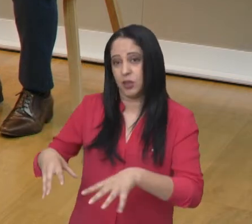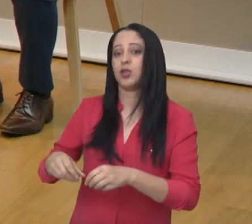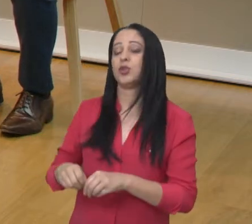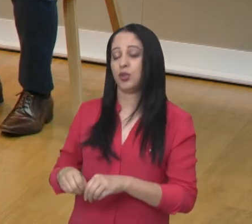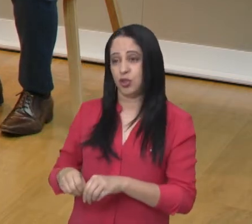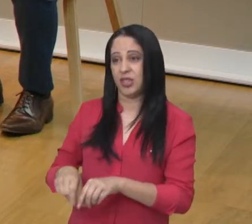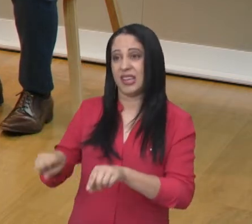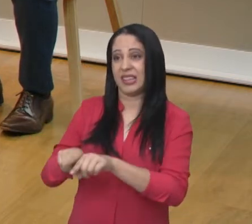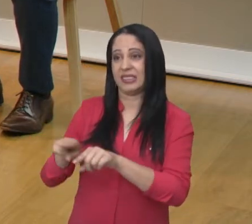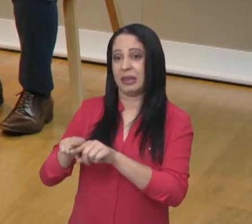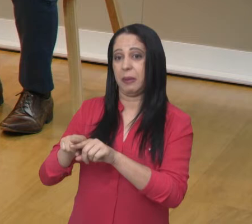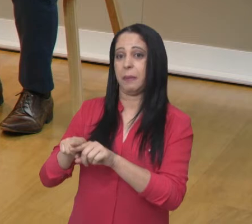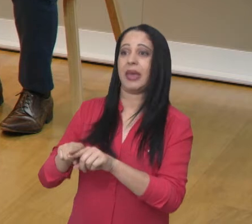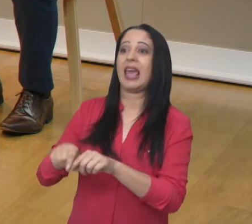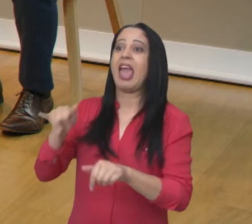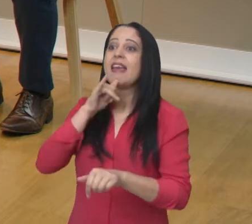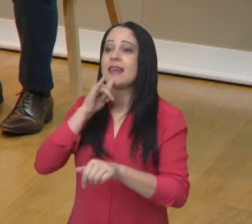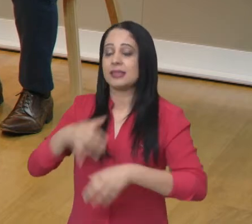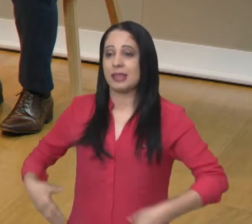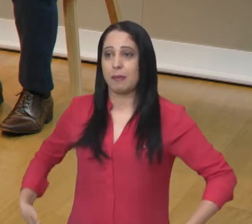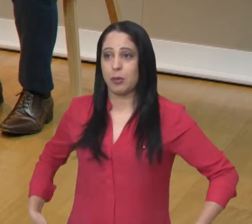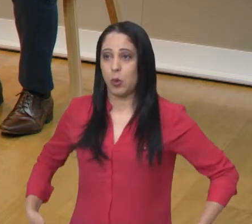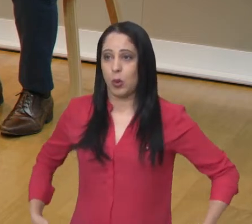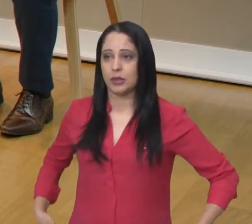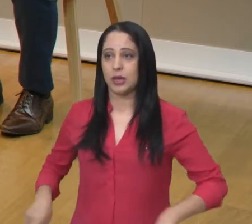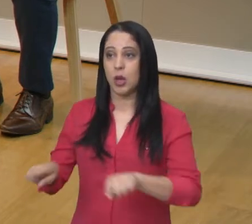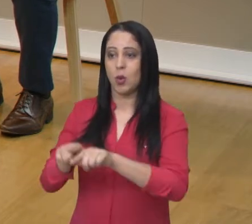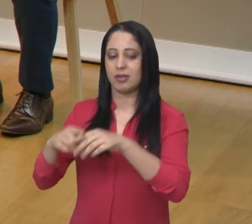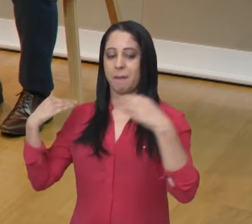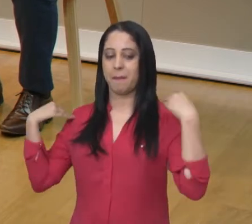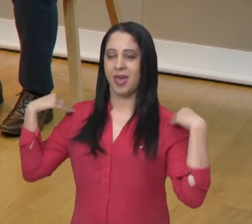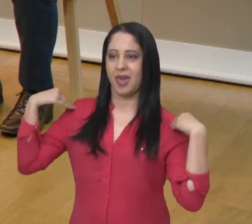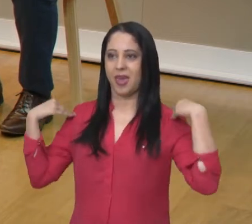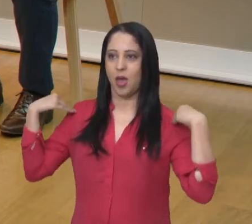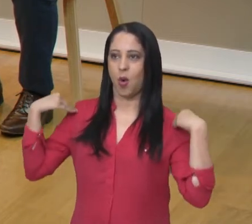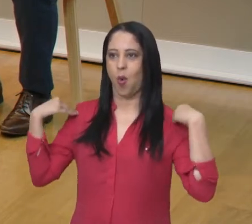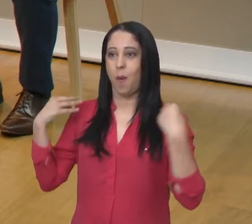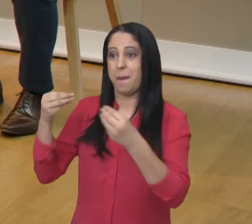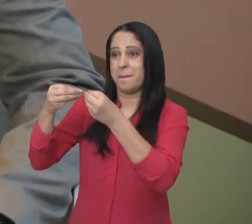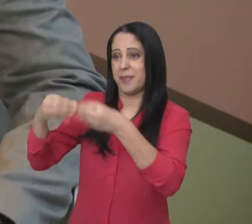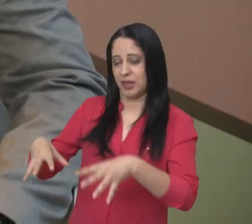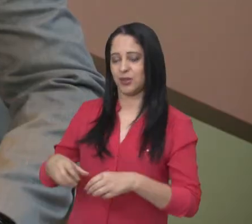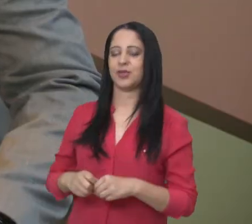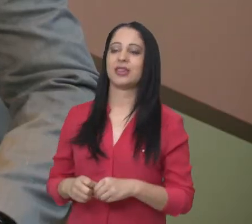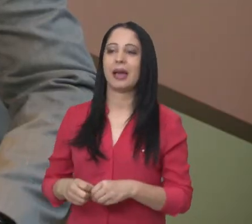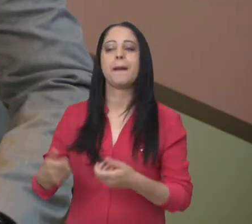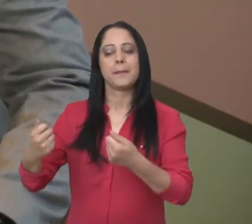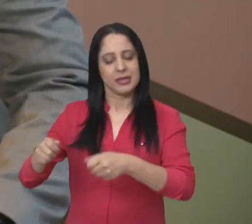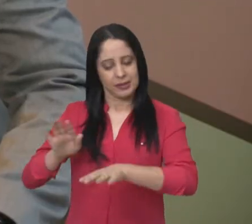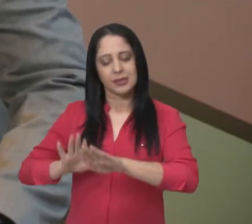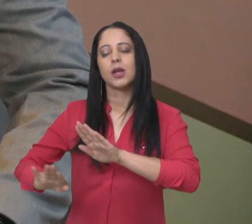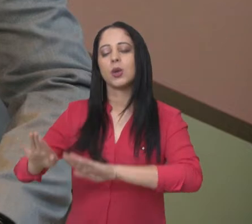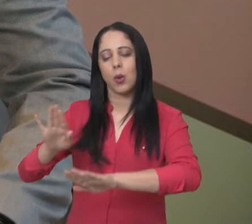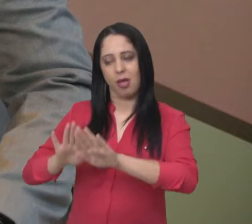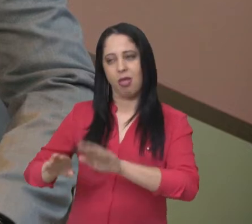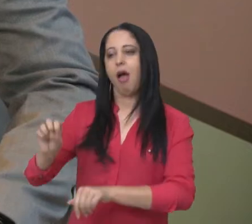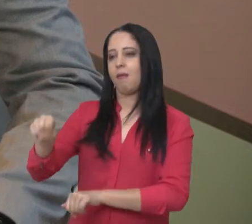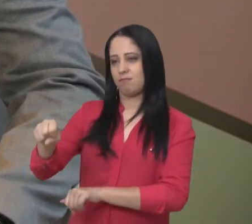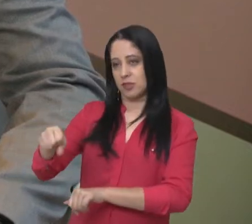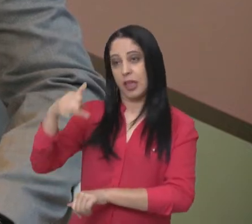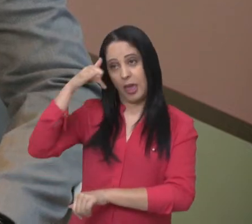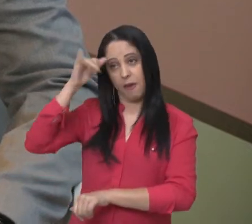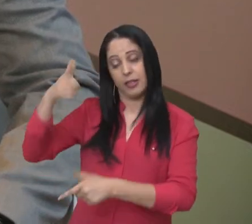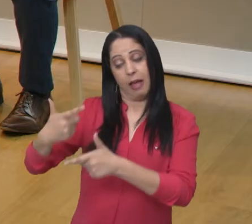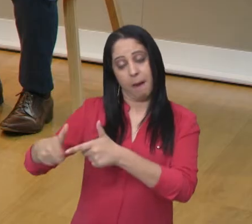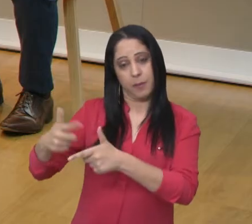outras articulações, como o quadril e os ombros também. Então a gente tem que ter alguns cuidados com a coluna para evitar esse tipo de